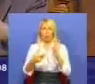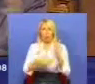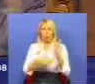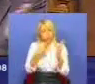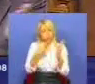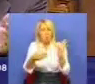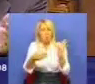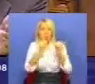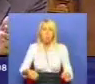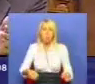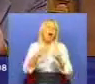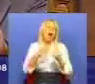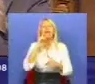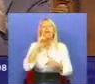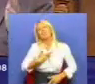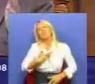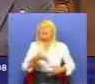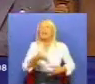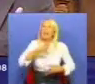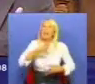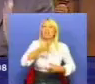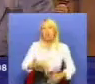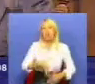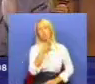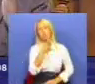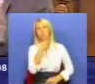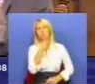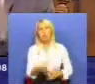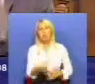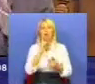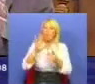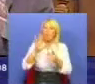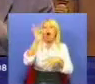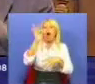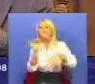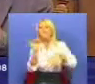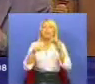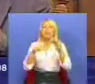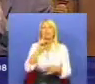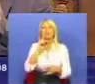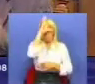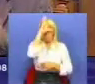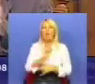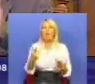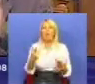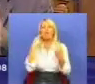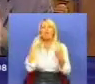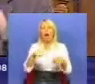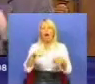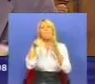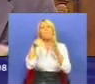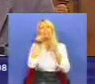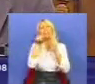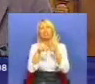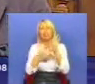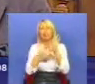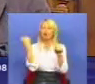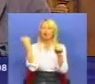declarações avulsas de membros do Governo, aparecem os CTTs entre a listagem dos serviços que devem ser